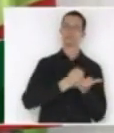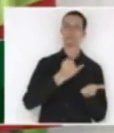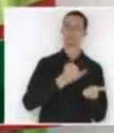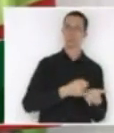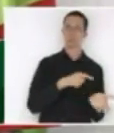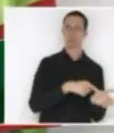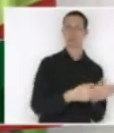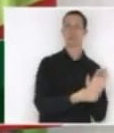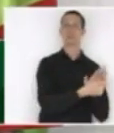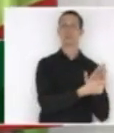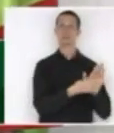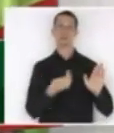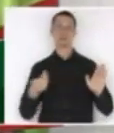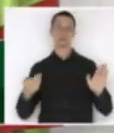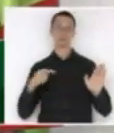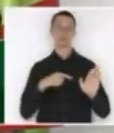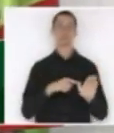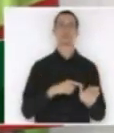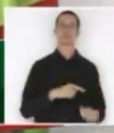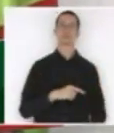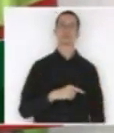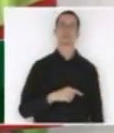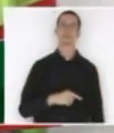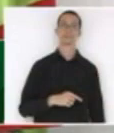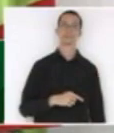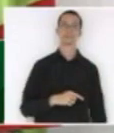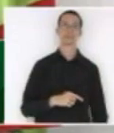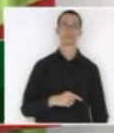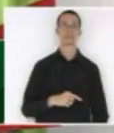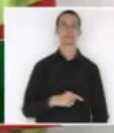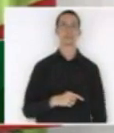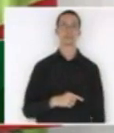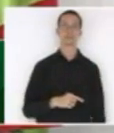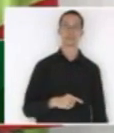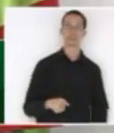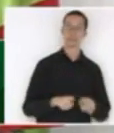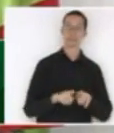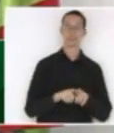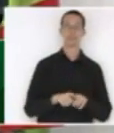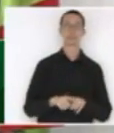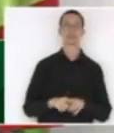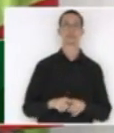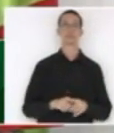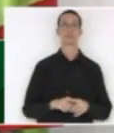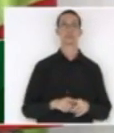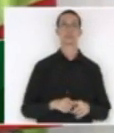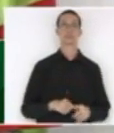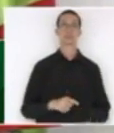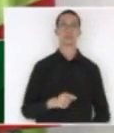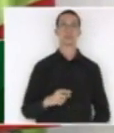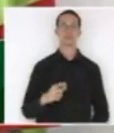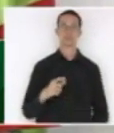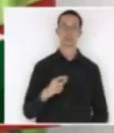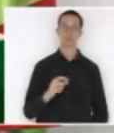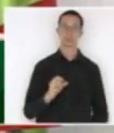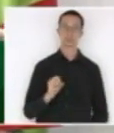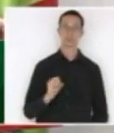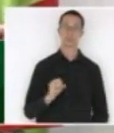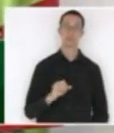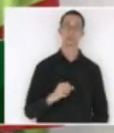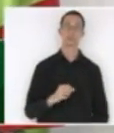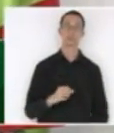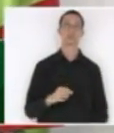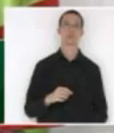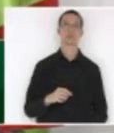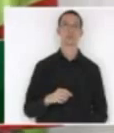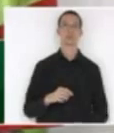Ele sai desta forma. Da mesma forma, vamos fazer com que a Jacó Verde possa estar contemplada, que está faltando